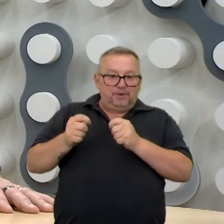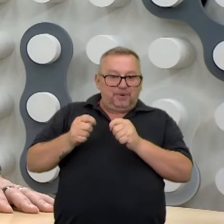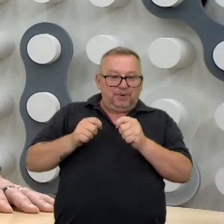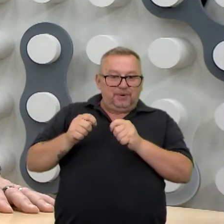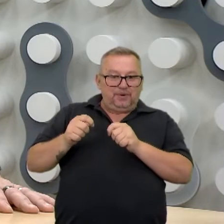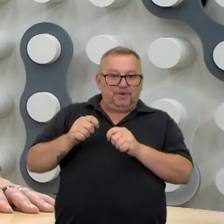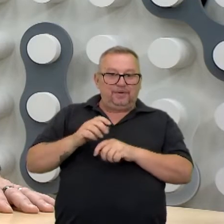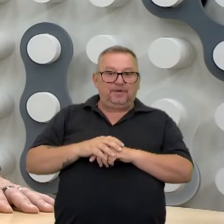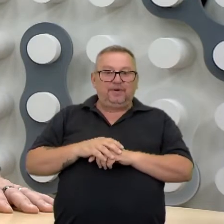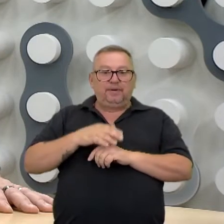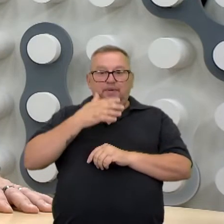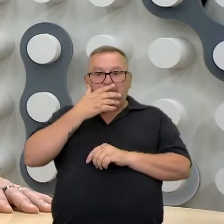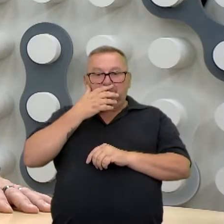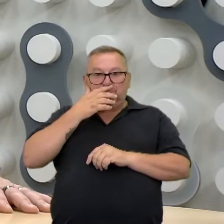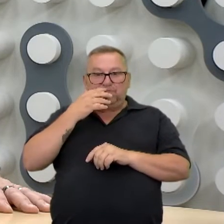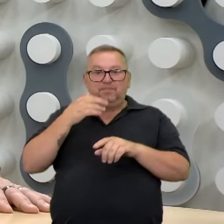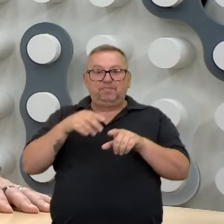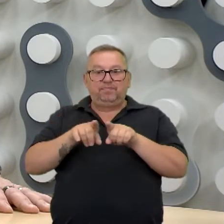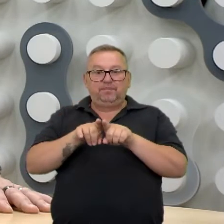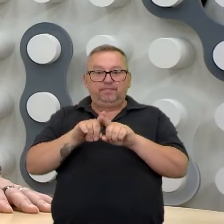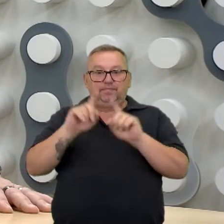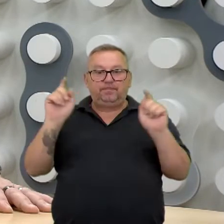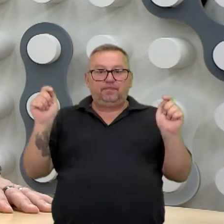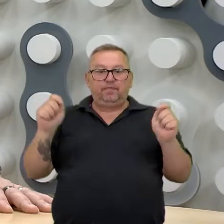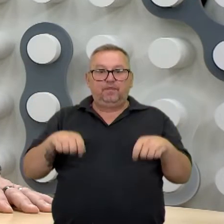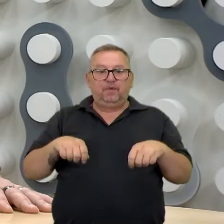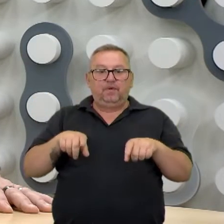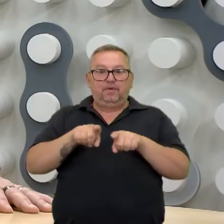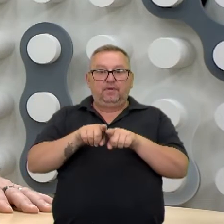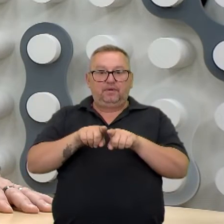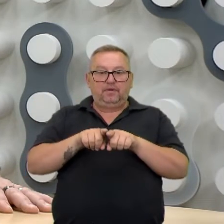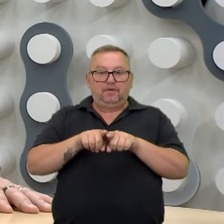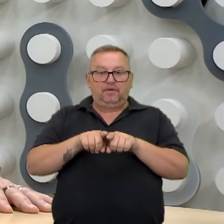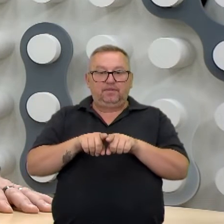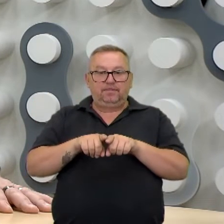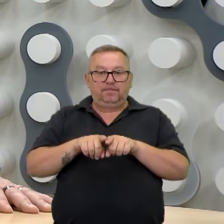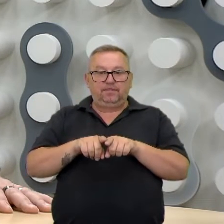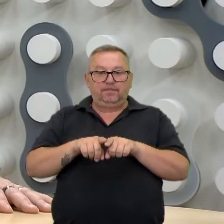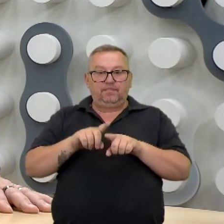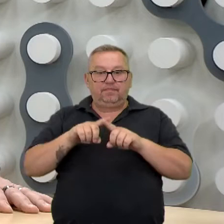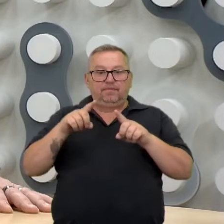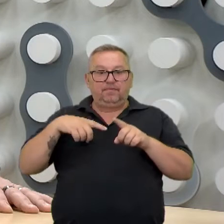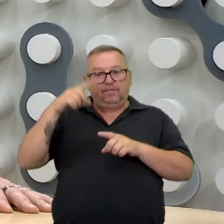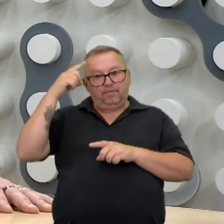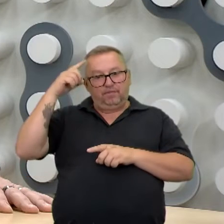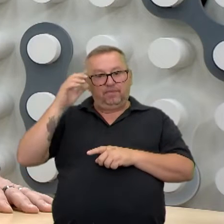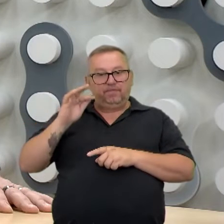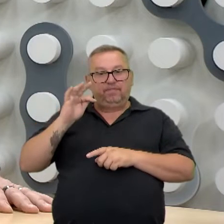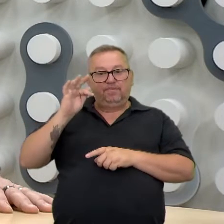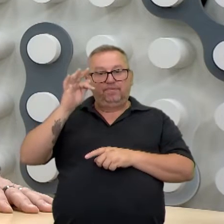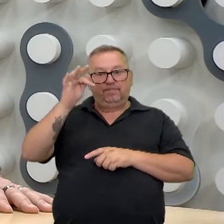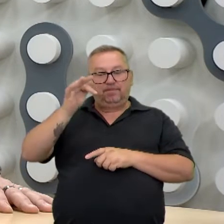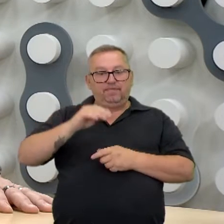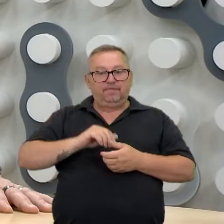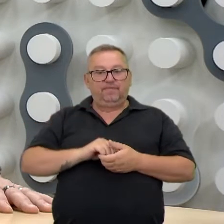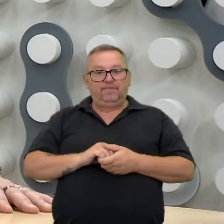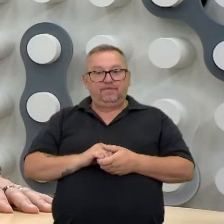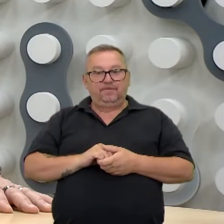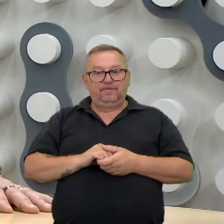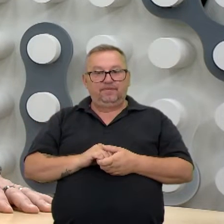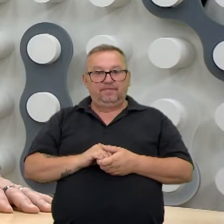de números, né, isso também pode aí, né, dar uma projeção aí para o seu futuro aí, para o